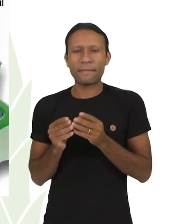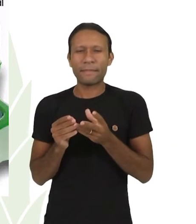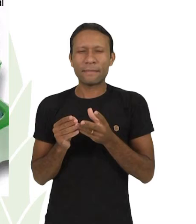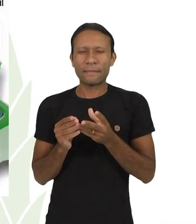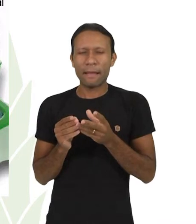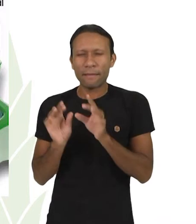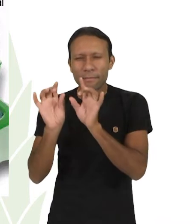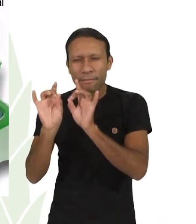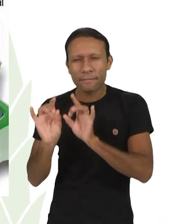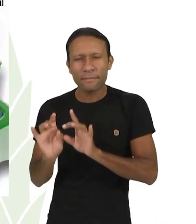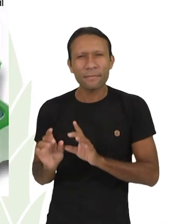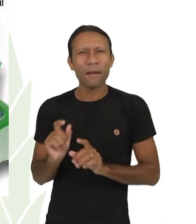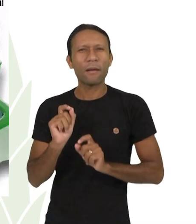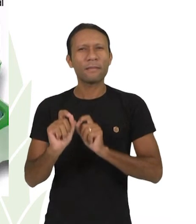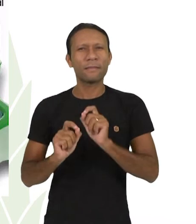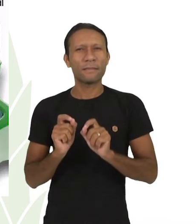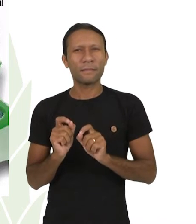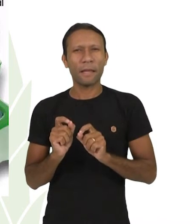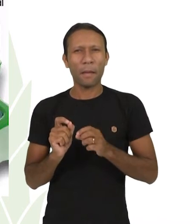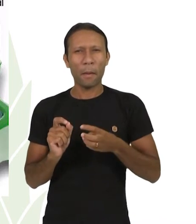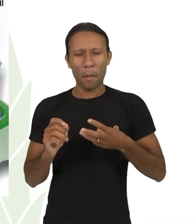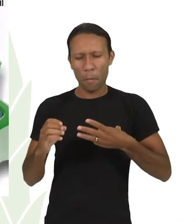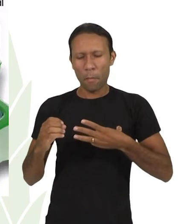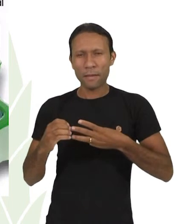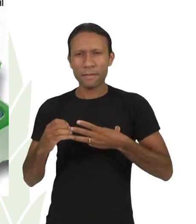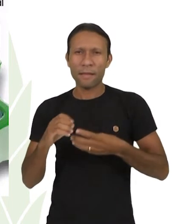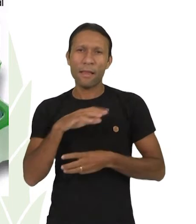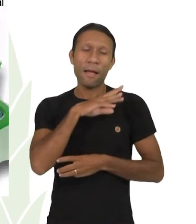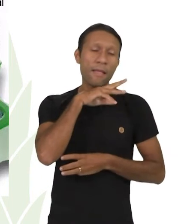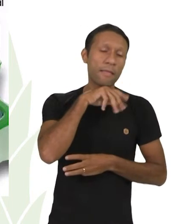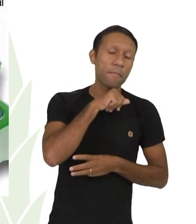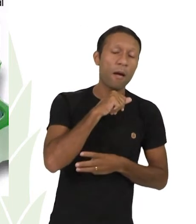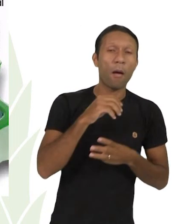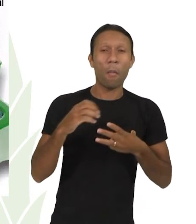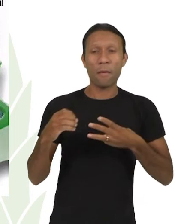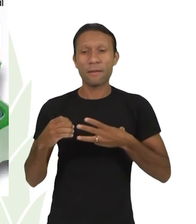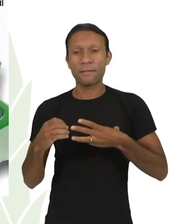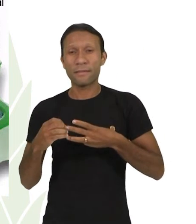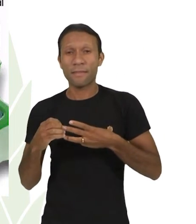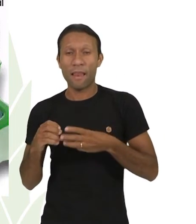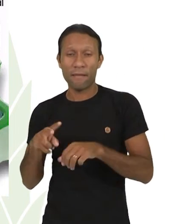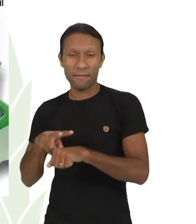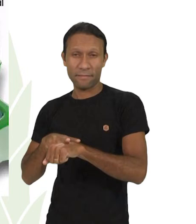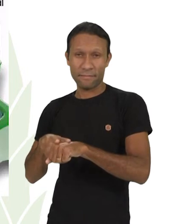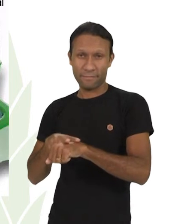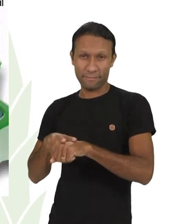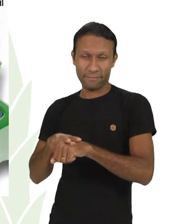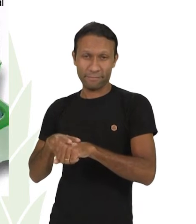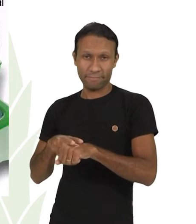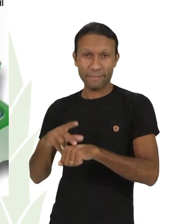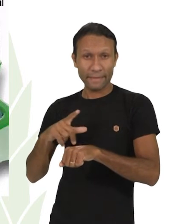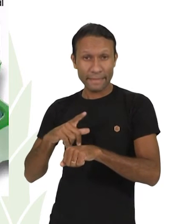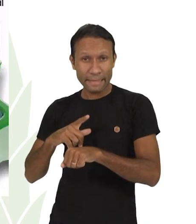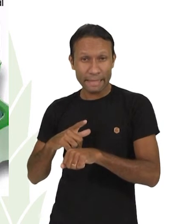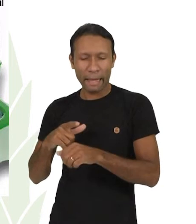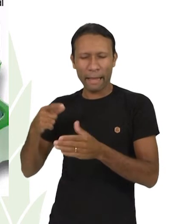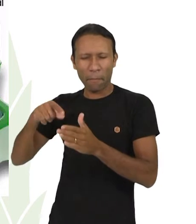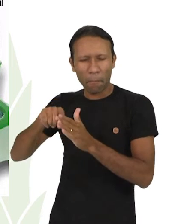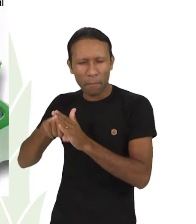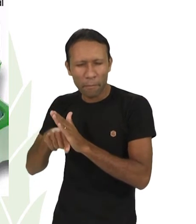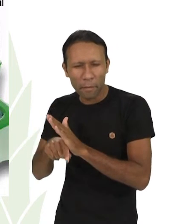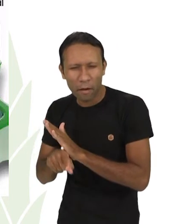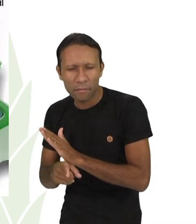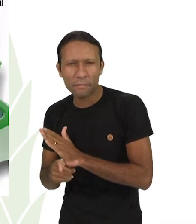altamente especializadas, tá? Seja uma célula animal, seja uma célula vegetal, elas têm uma grande